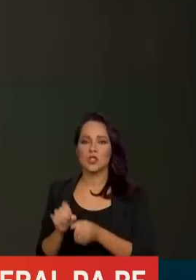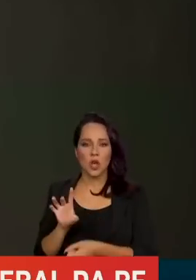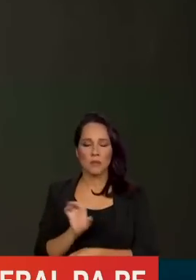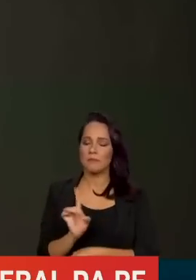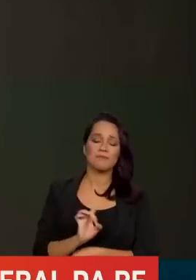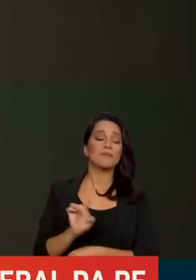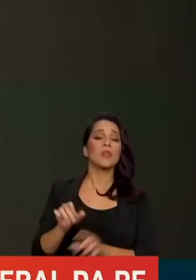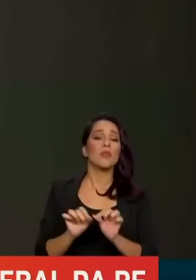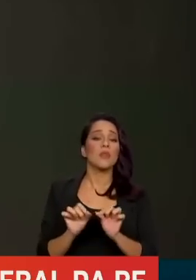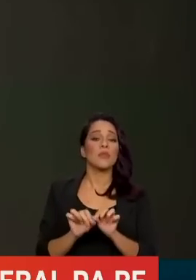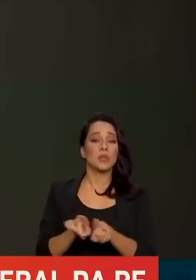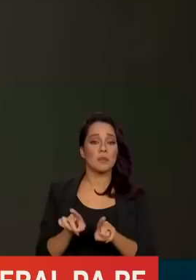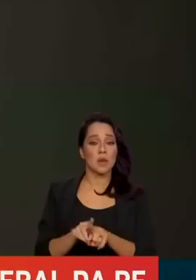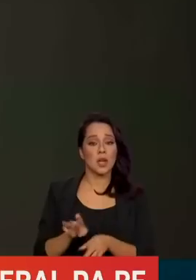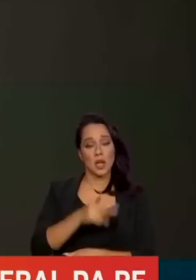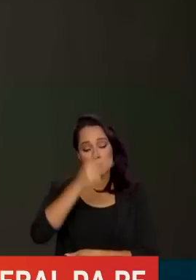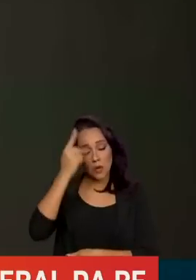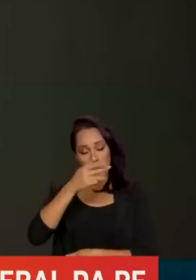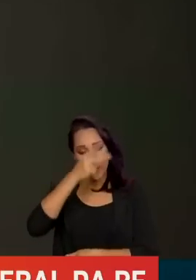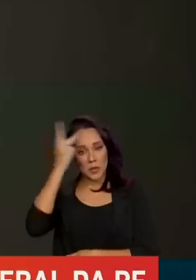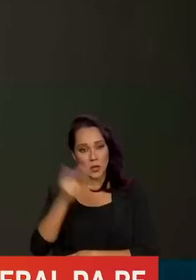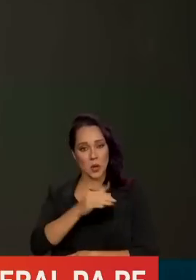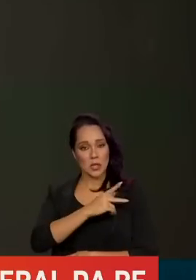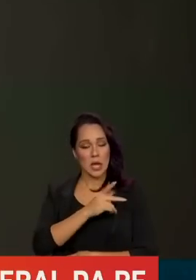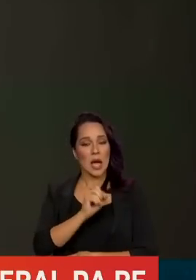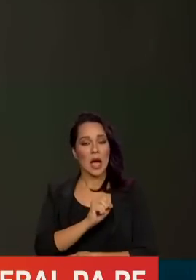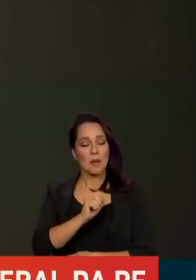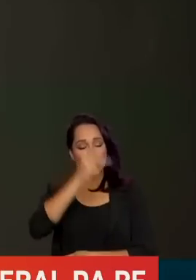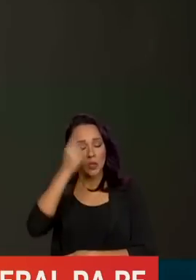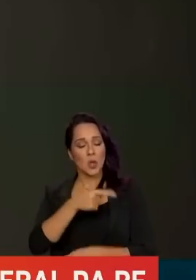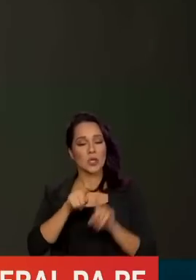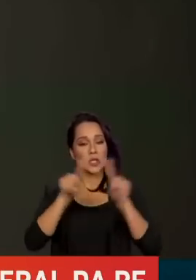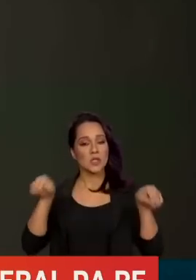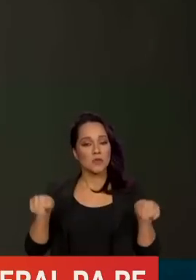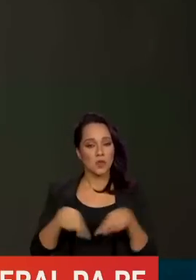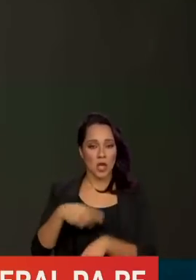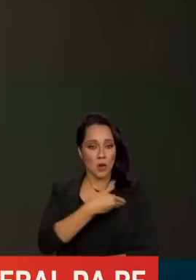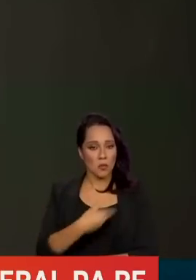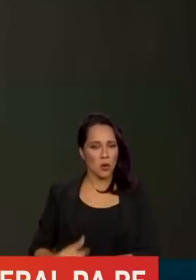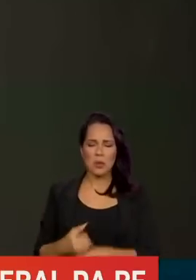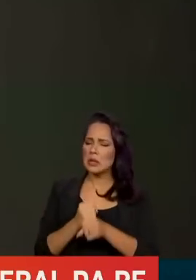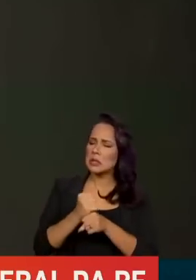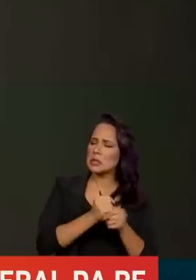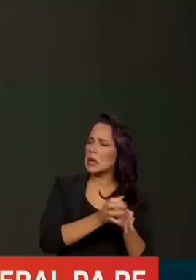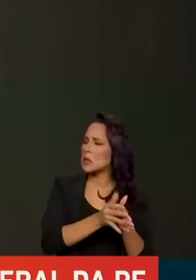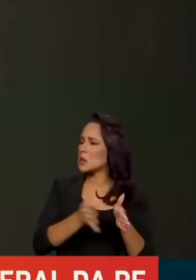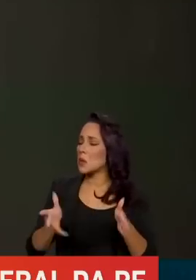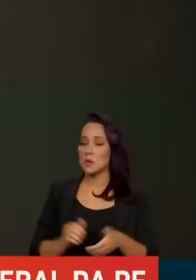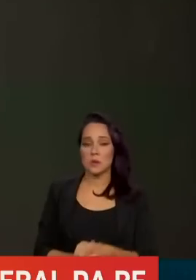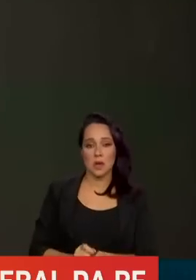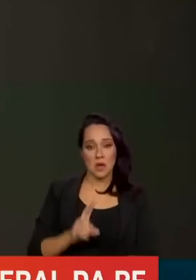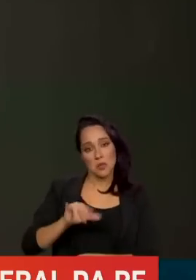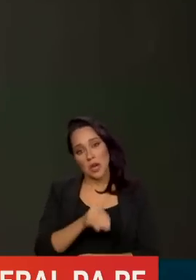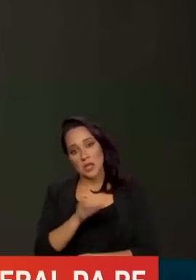a tragédia foi feita também por agentes públicos nesses anos todos por ação